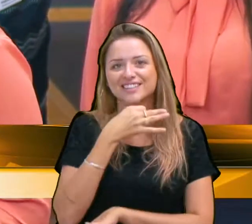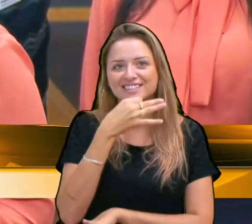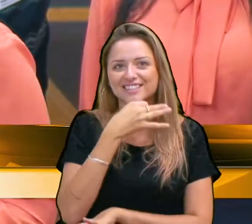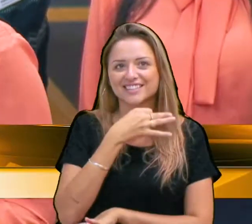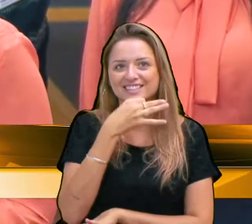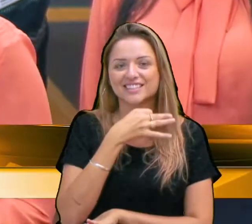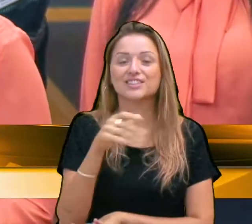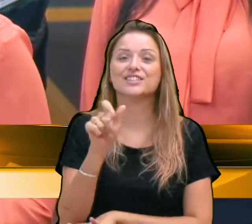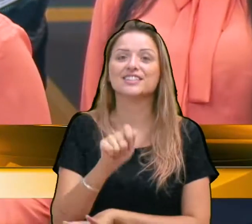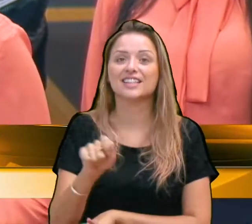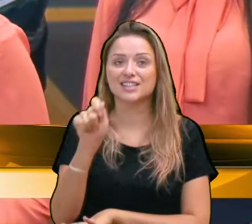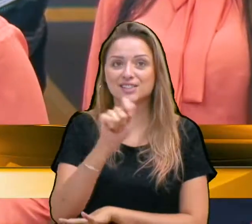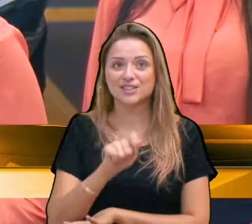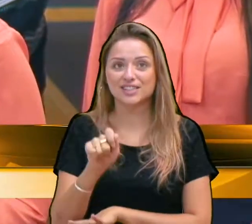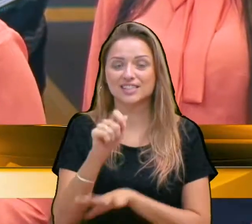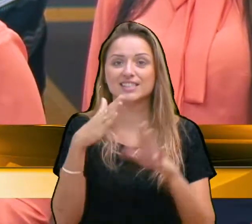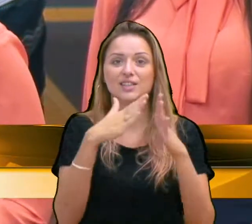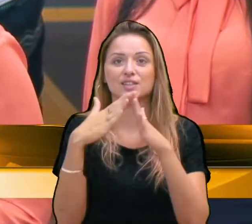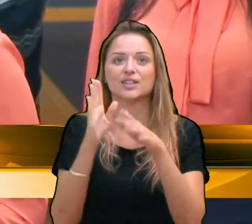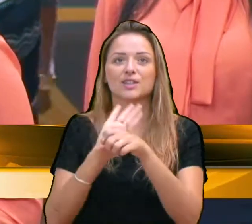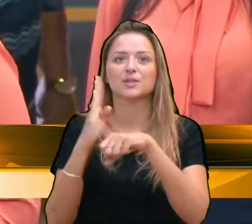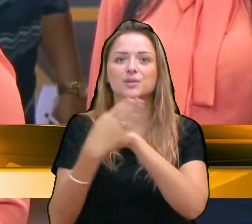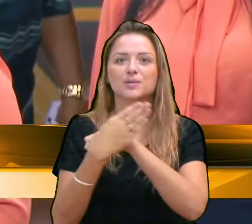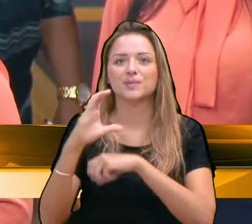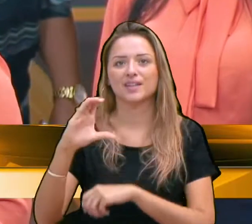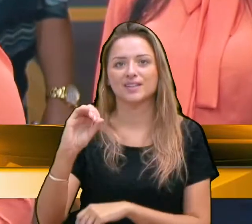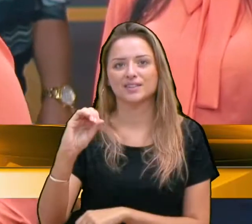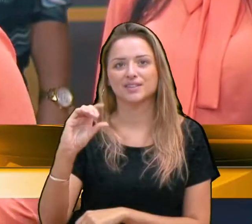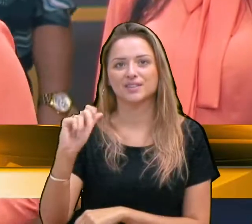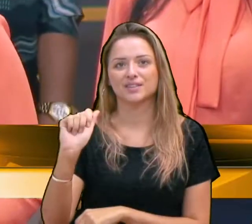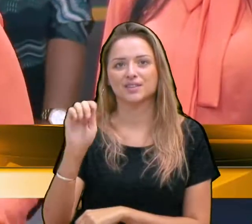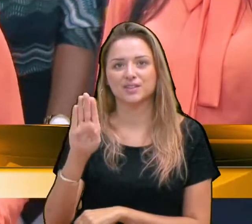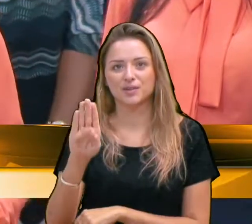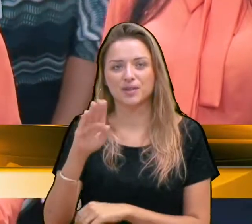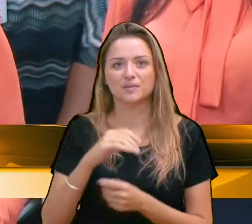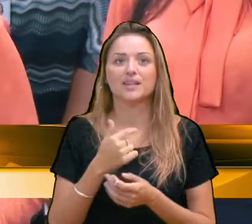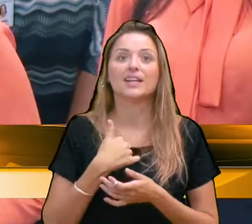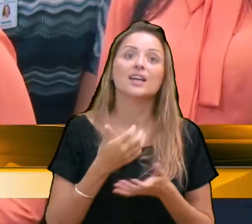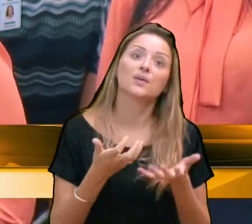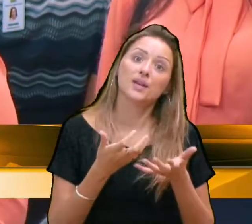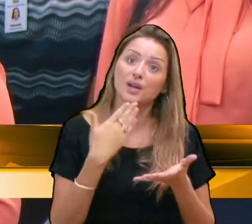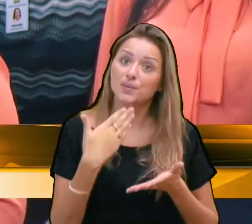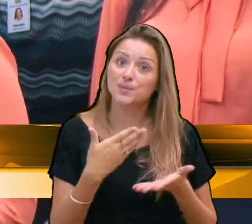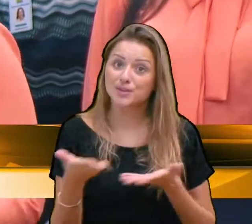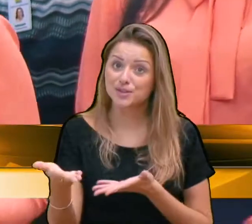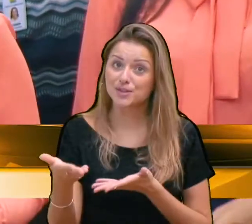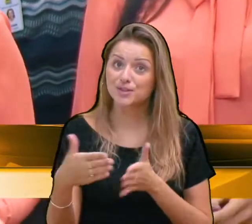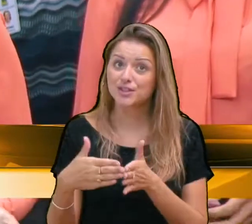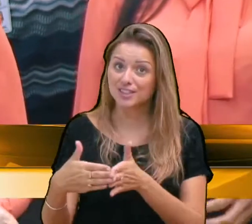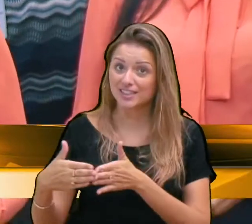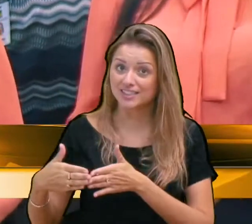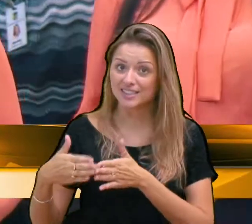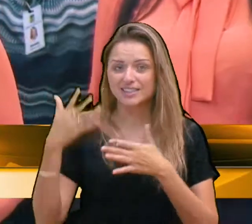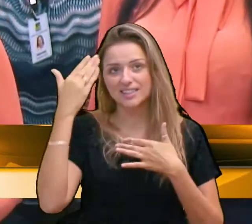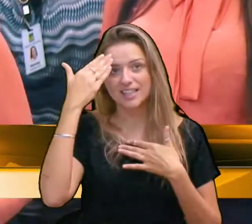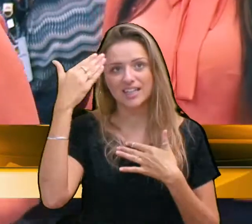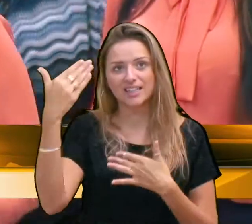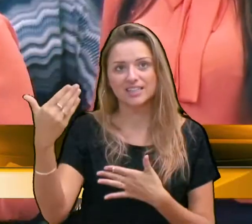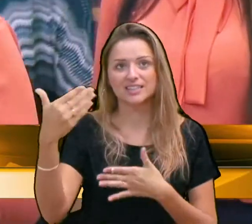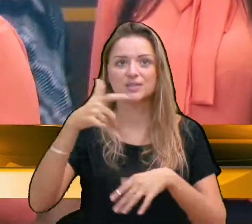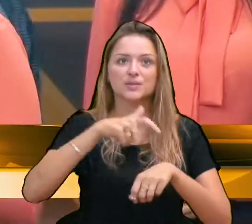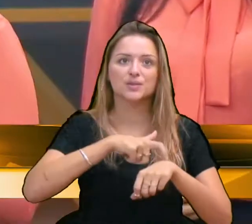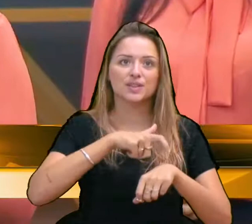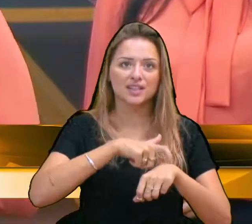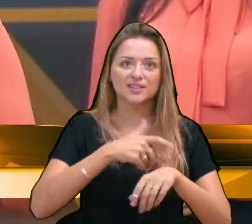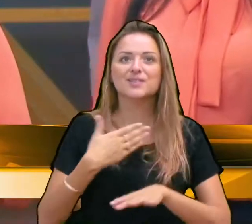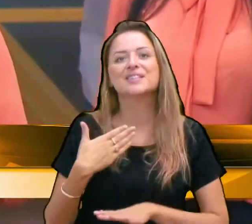e da Associação de Moradores do bairro Coab Santa Lúcia. Eu só quero pedir licença para agradecer pela abertura do espaço,